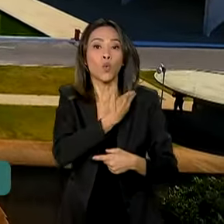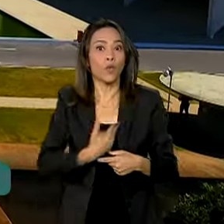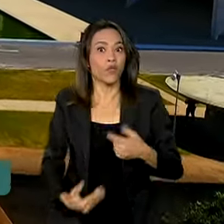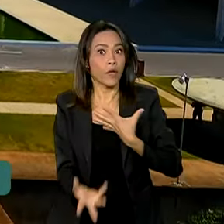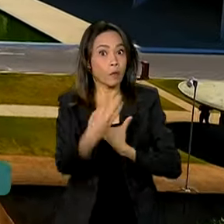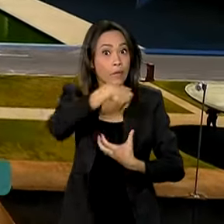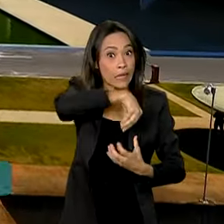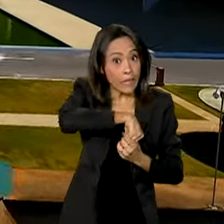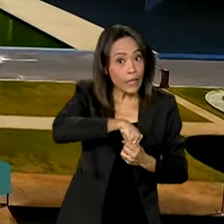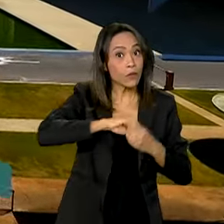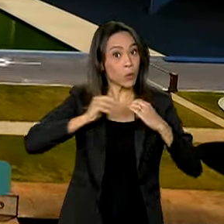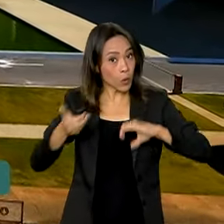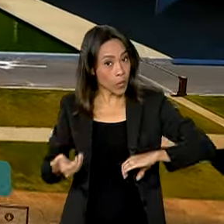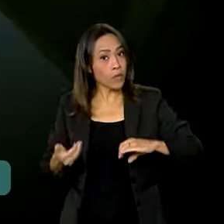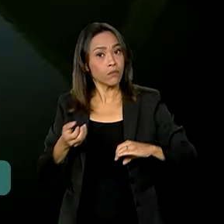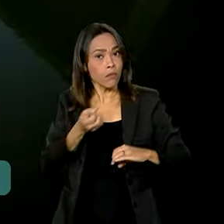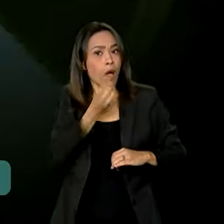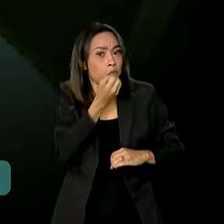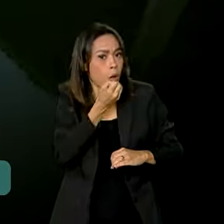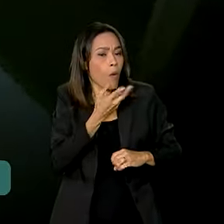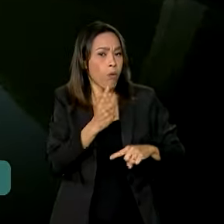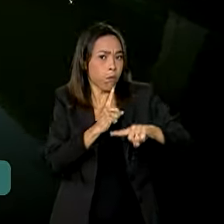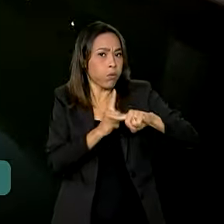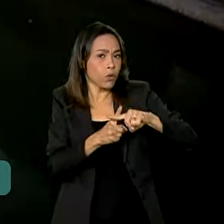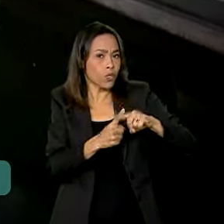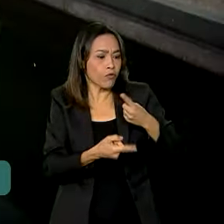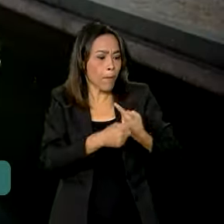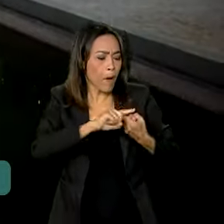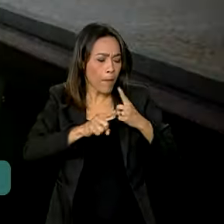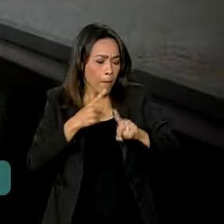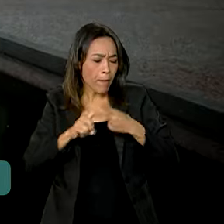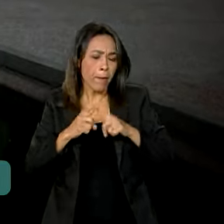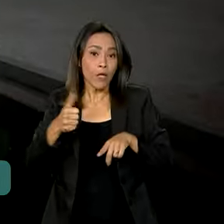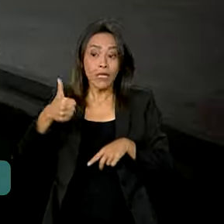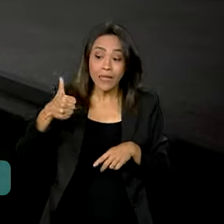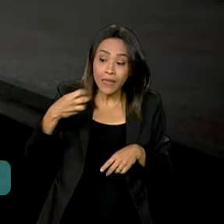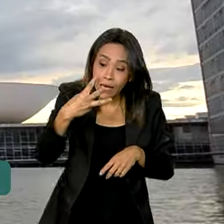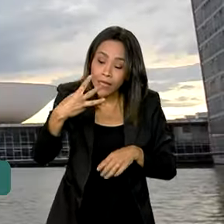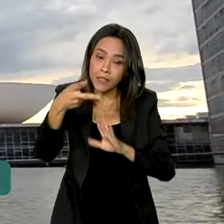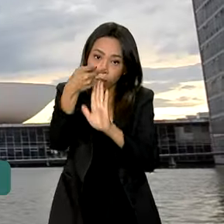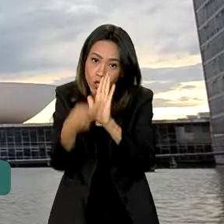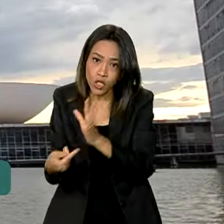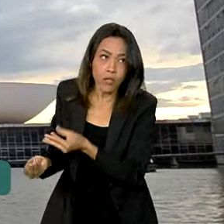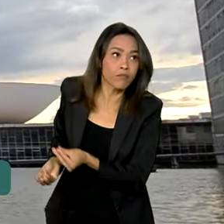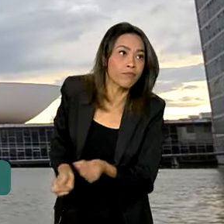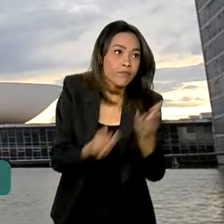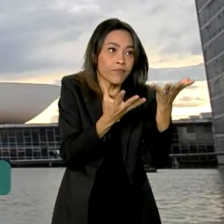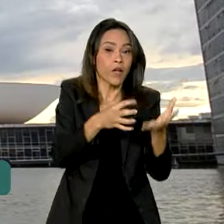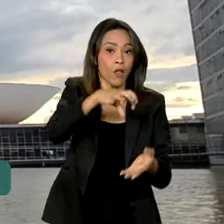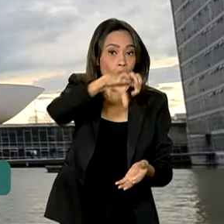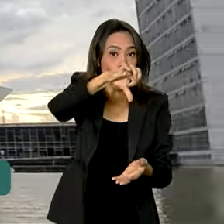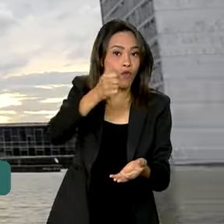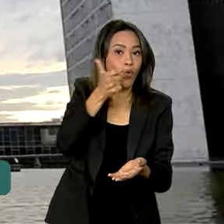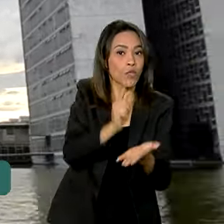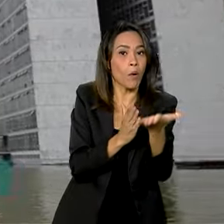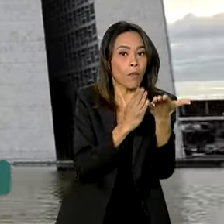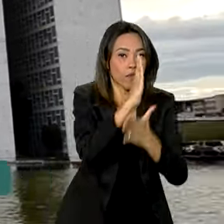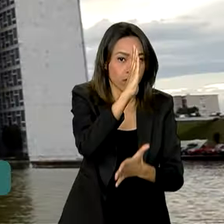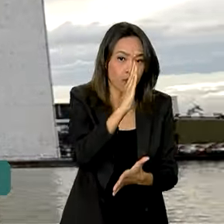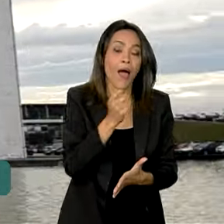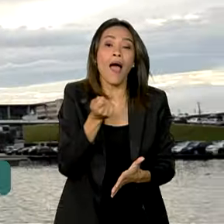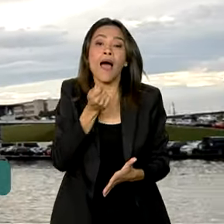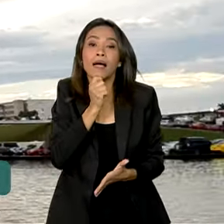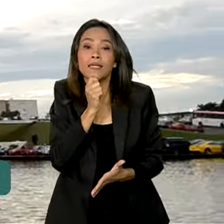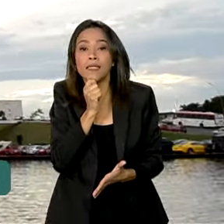com os parlamentares é positiva. Dos 13 projetos que foram enviados este ano, 9 já foram aprovados e os demais